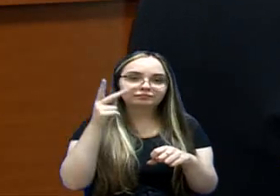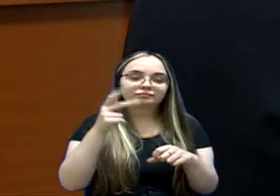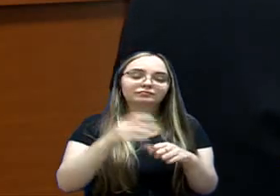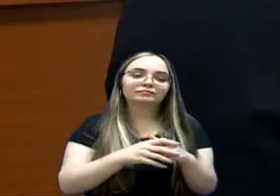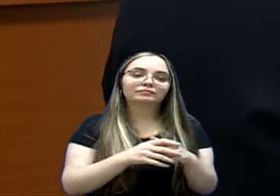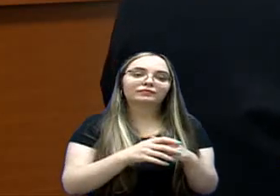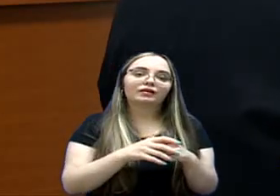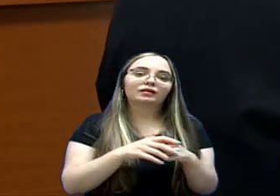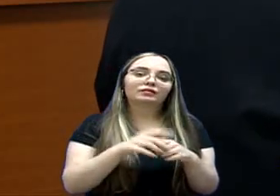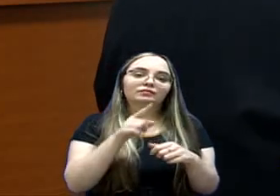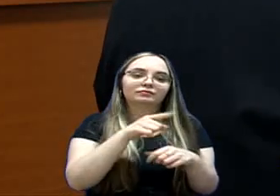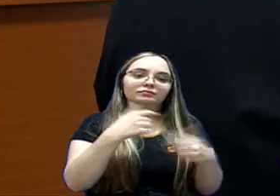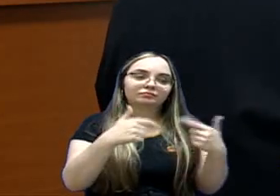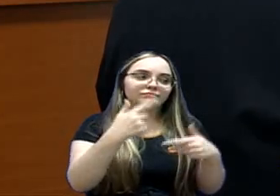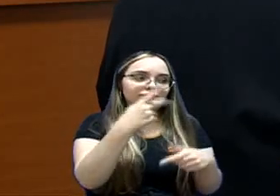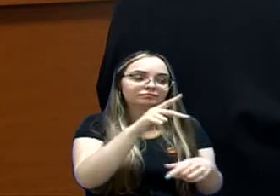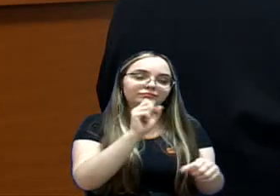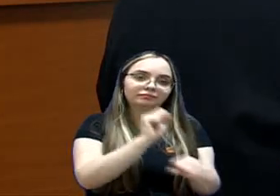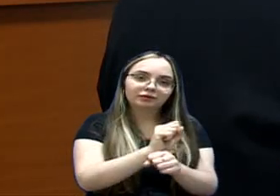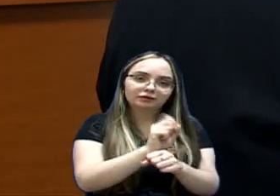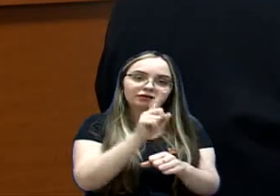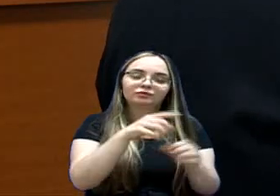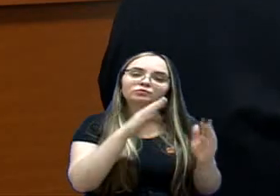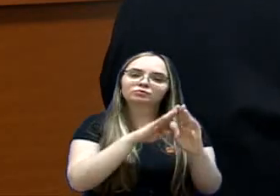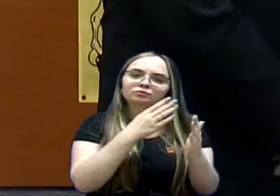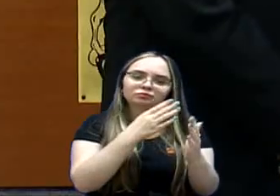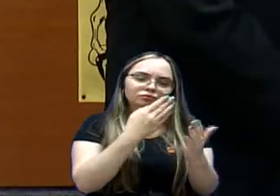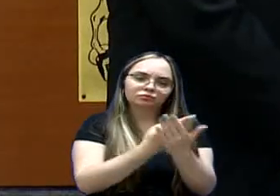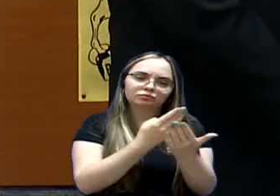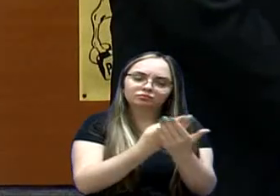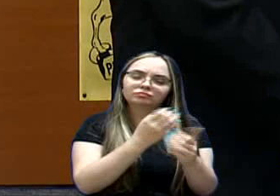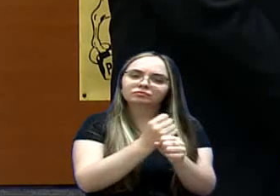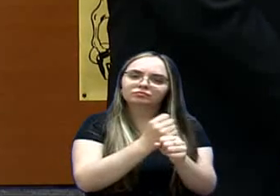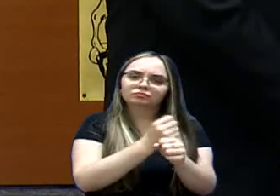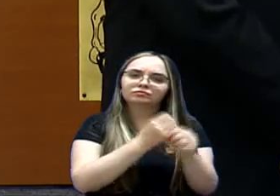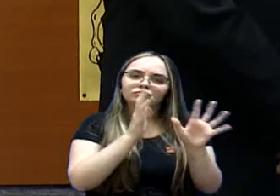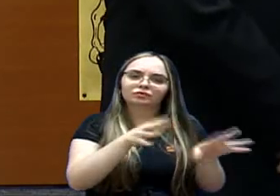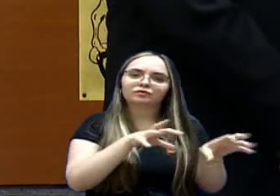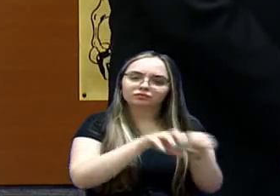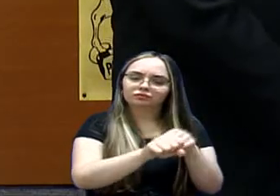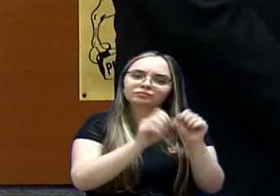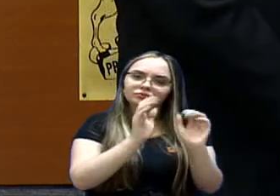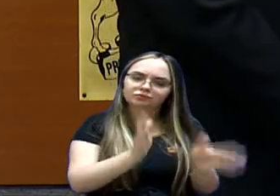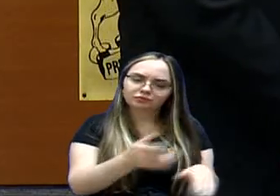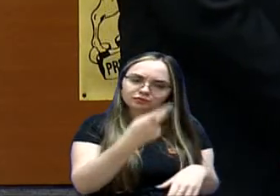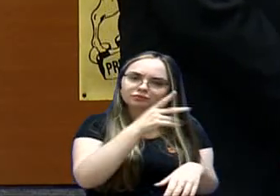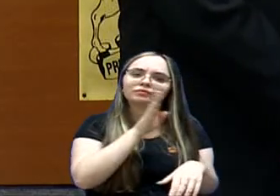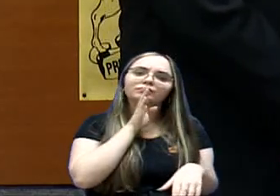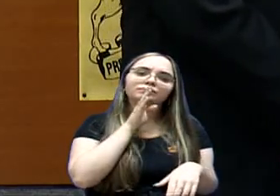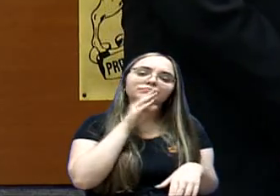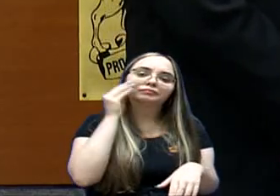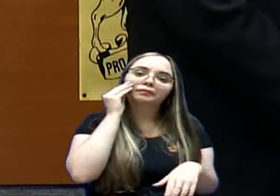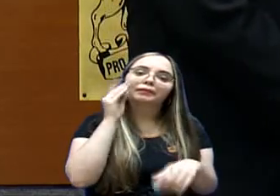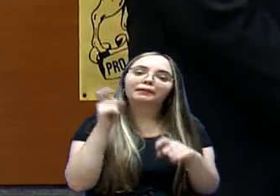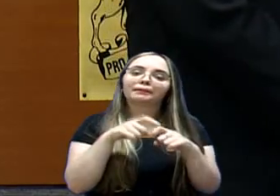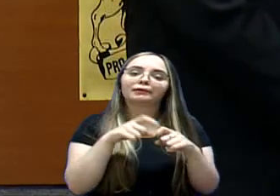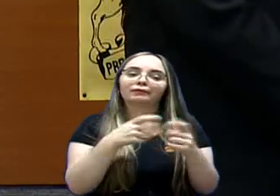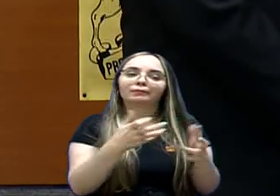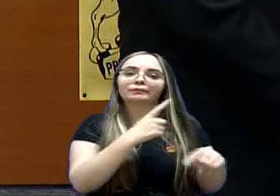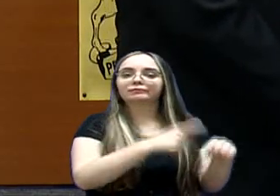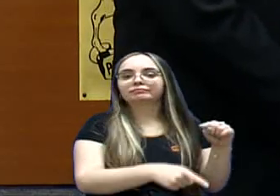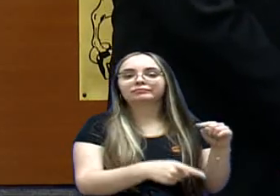pudessem exercer a profissão que vocês têm, que estudaram para isso, são técnicos formados nessa especialidade. E o